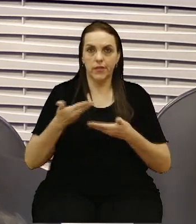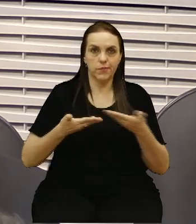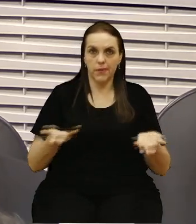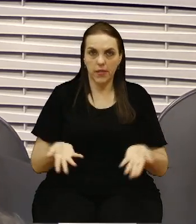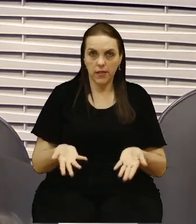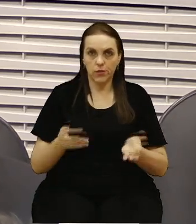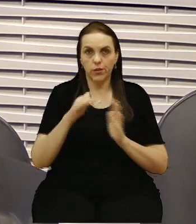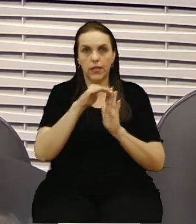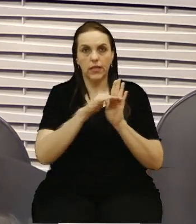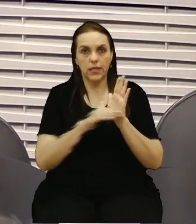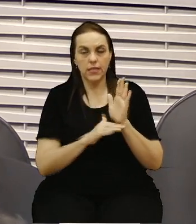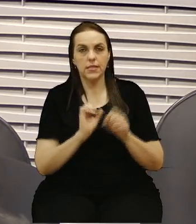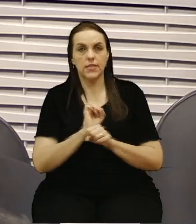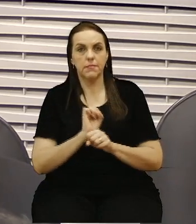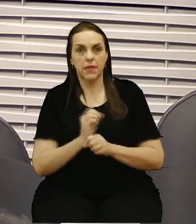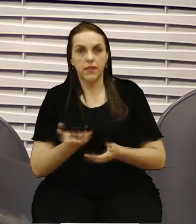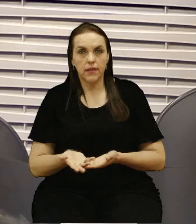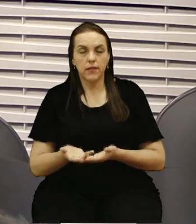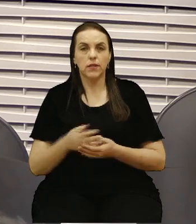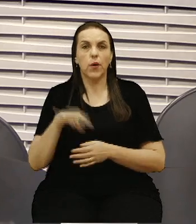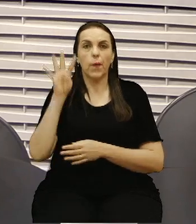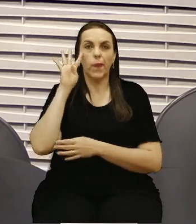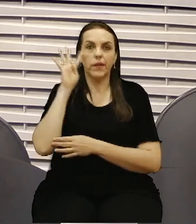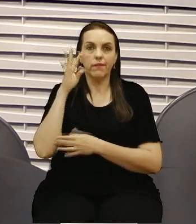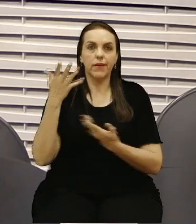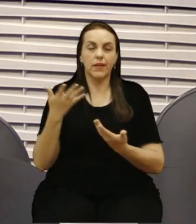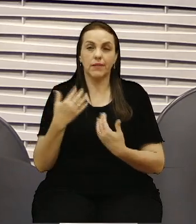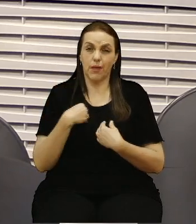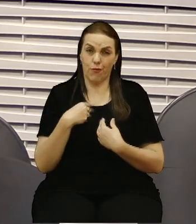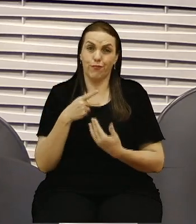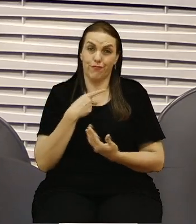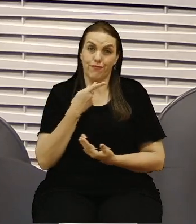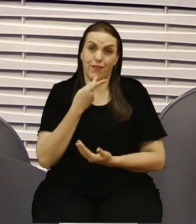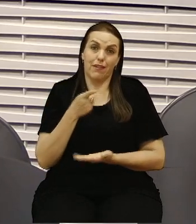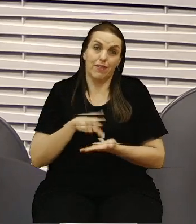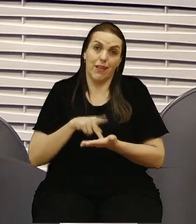de espera. Enfim, nas quarta-feiras, sinceramente, eu me sinto até mal porque